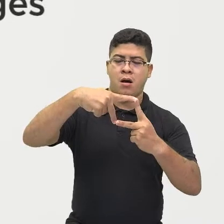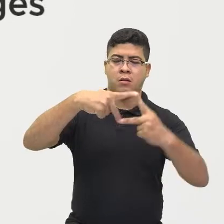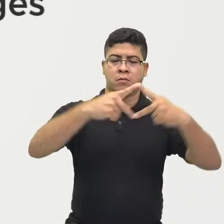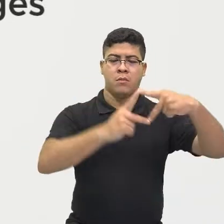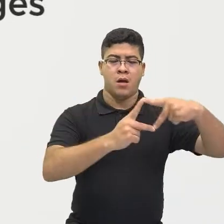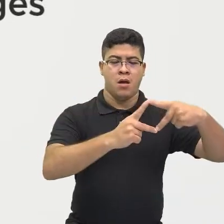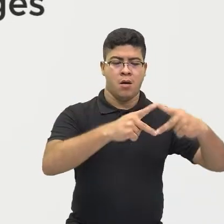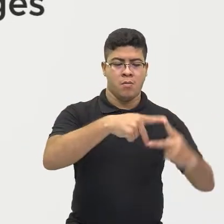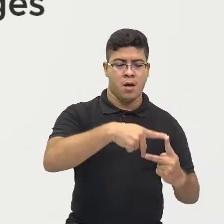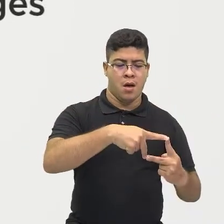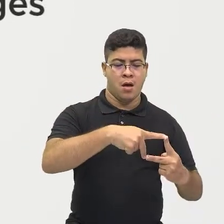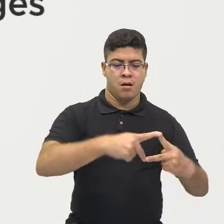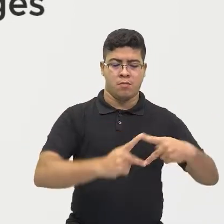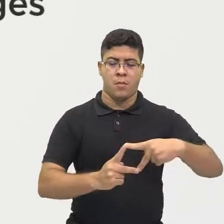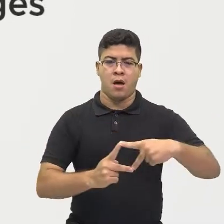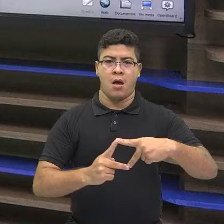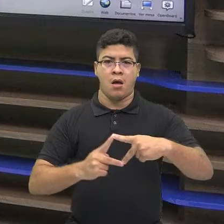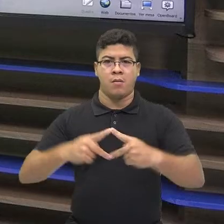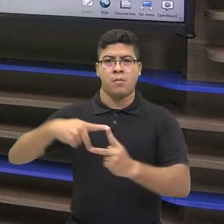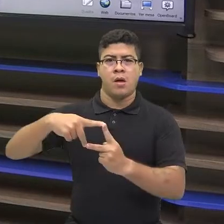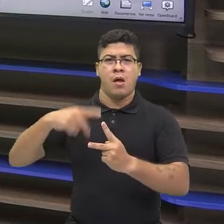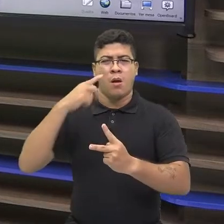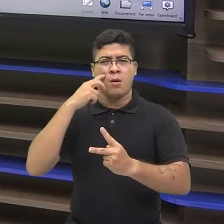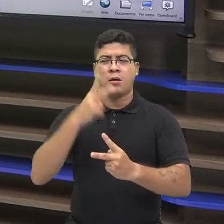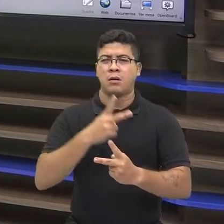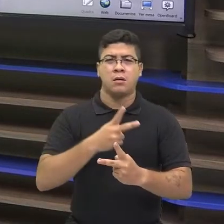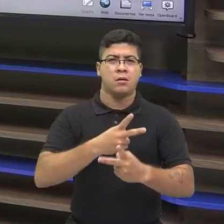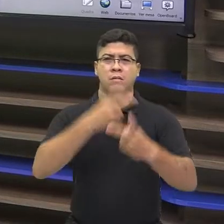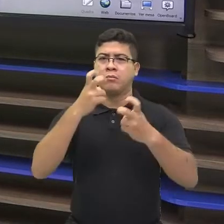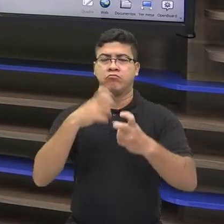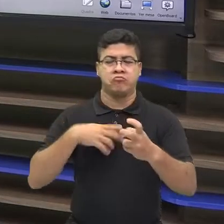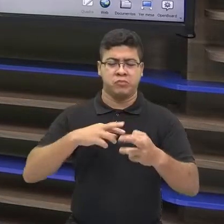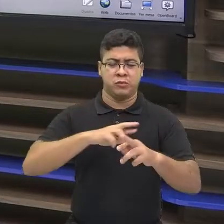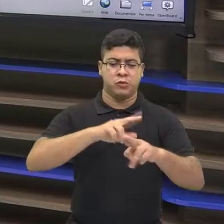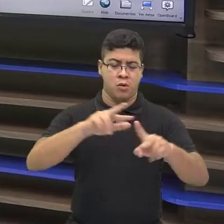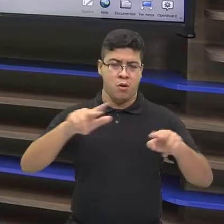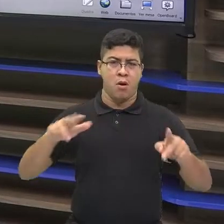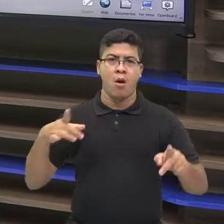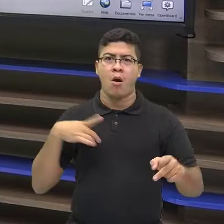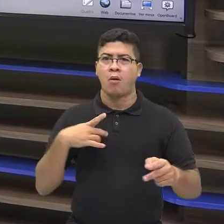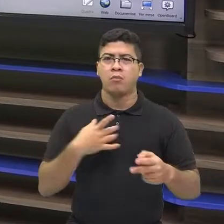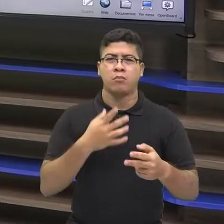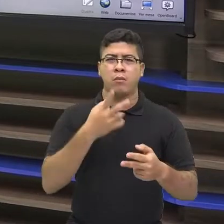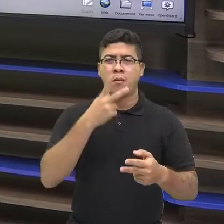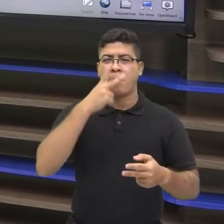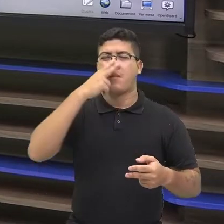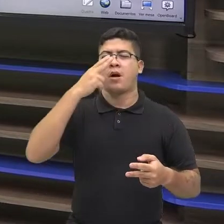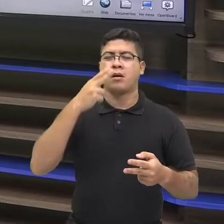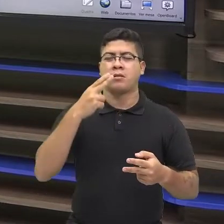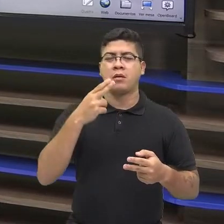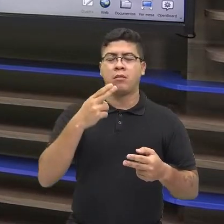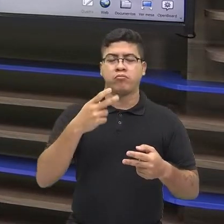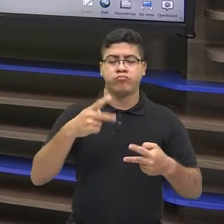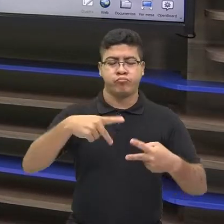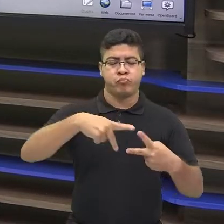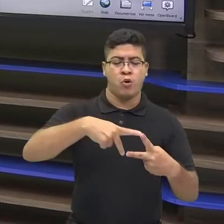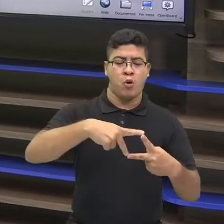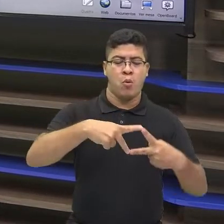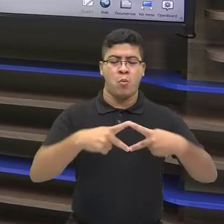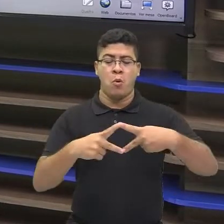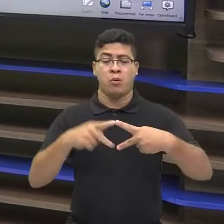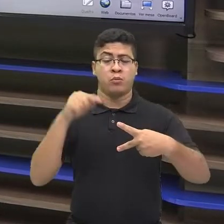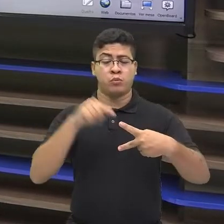perspectivas, né? Então essa imagem ela está ali em formas geométricas, como se fossem cubo, por isso cubismo, né? Então você